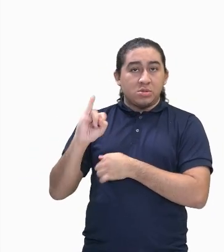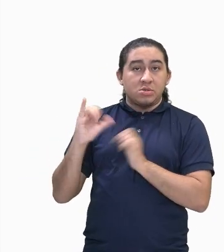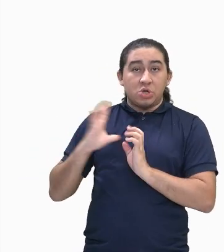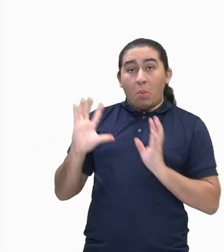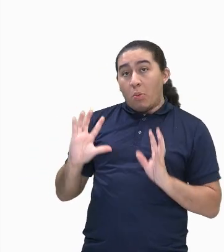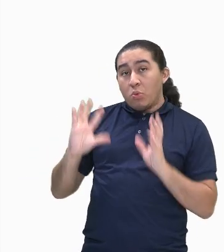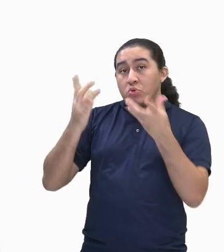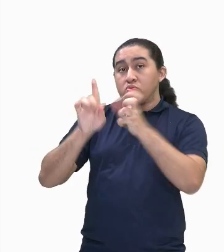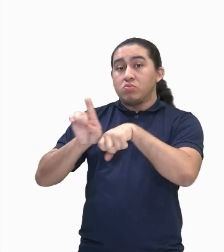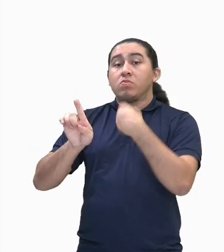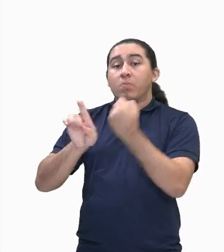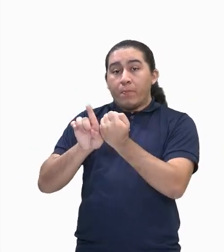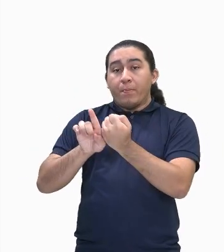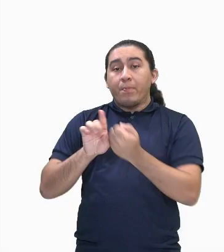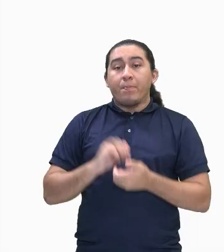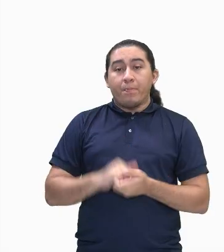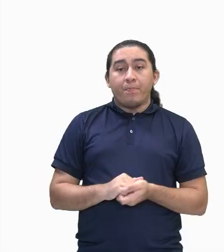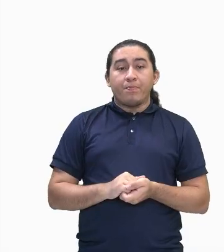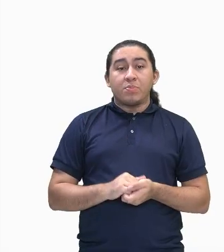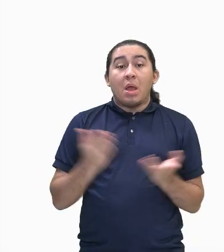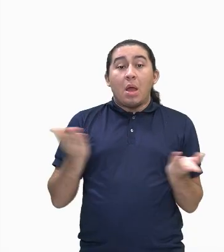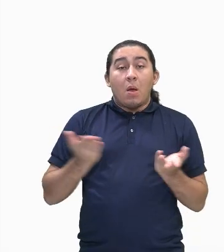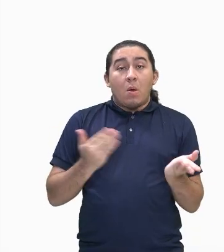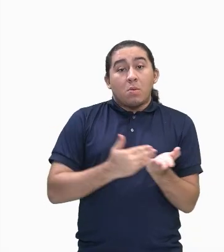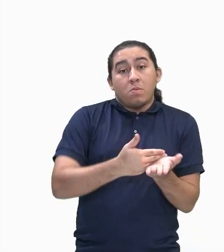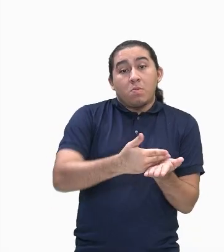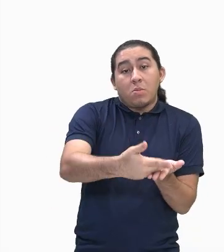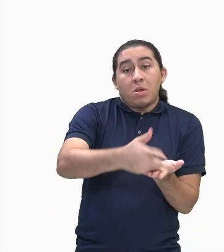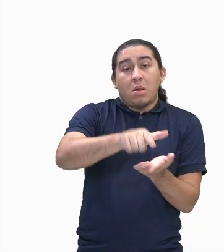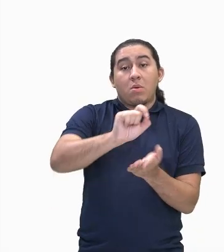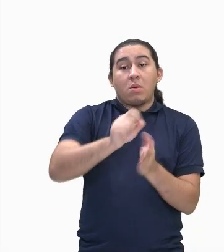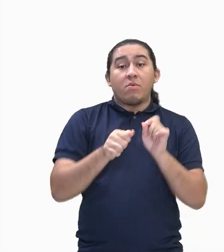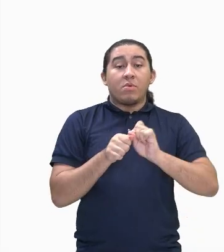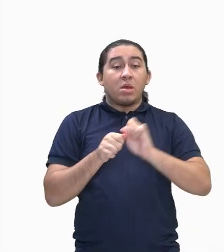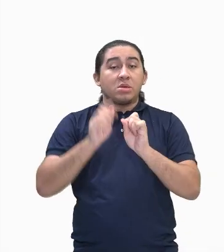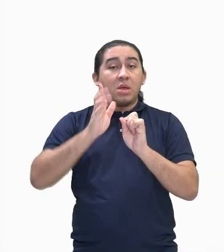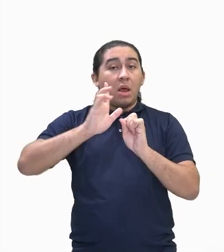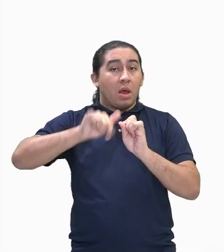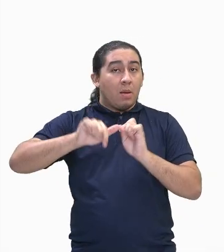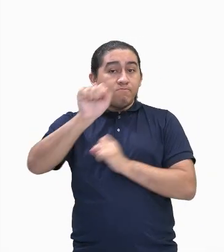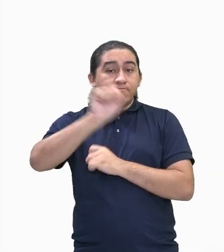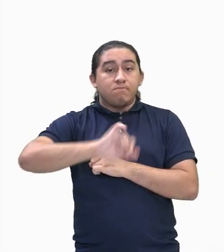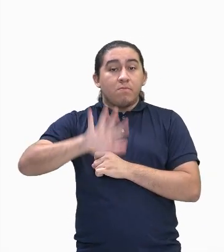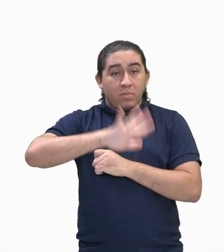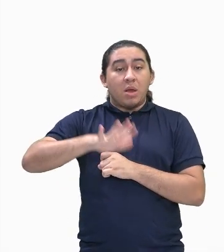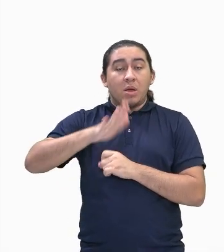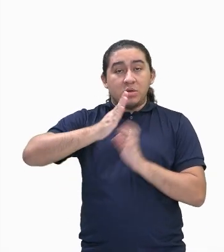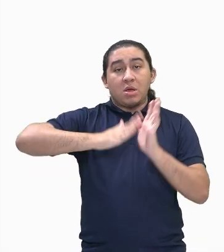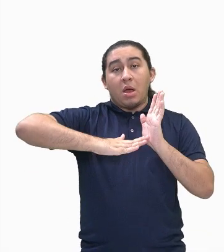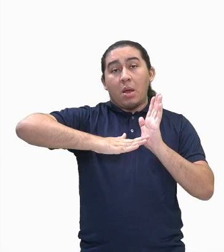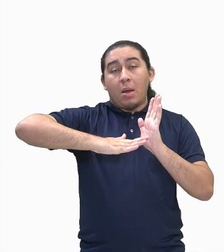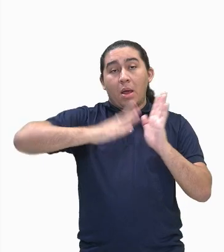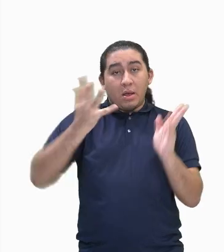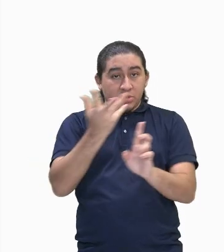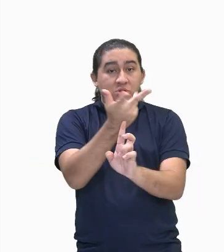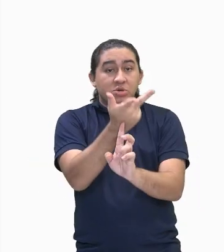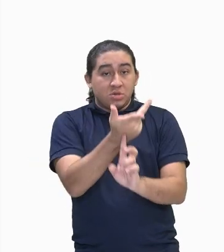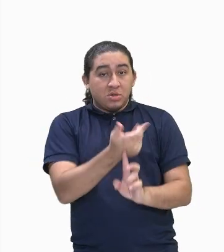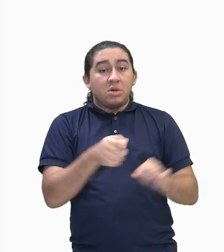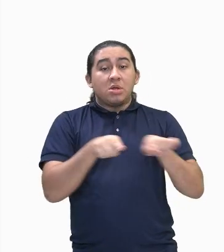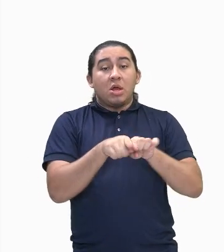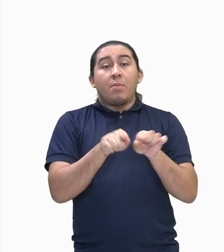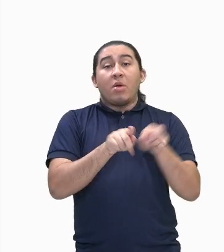aos festejos sociais, passaram a ser produzidas e apreciadas como imagens artísticas